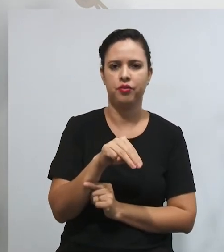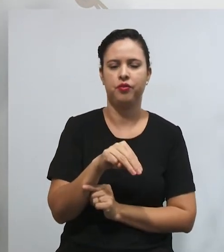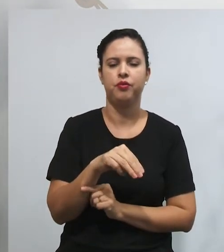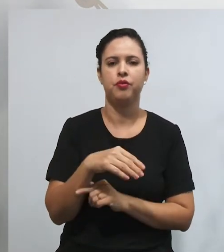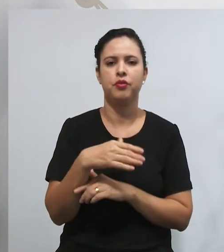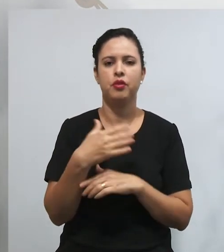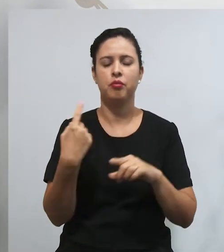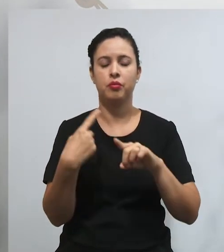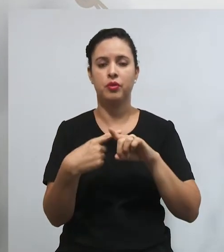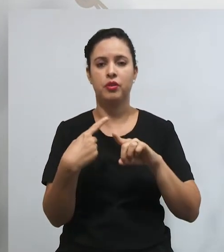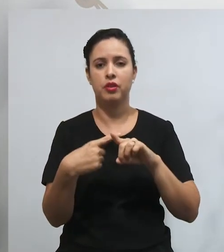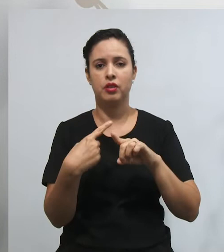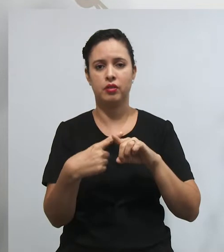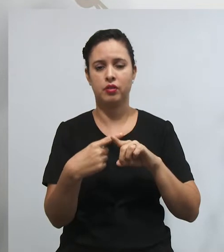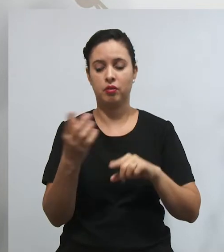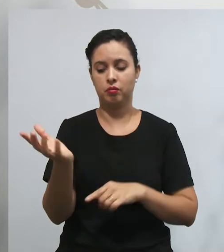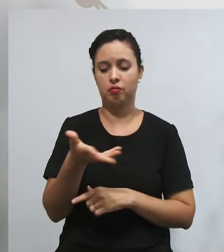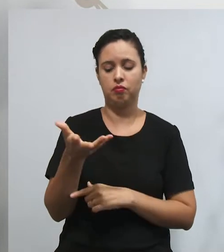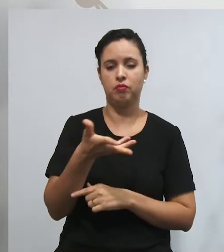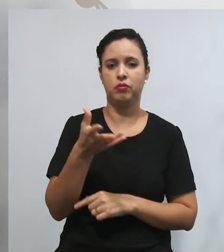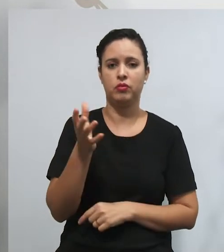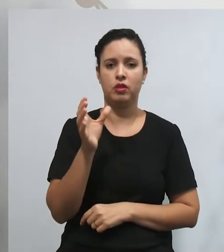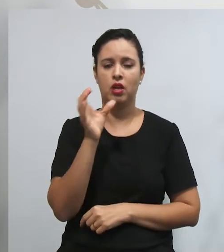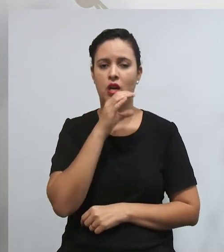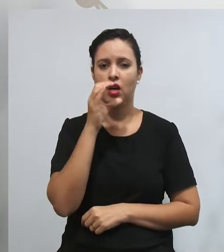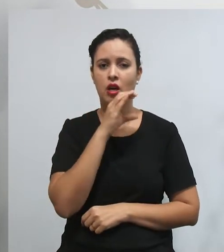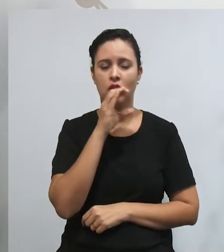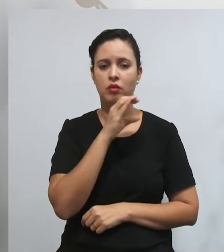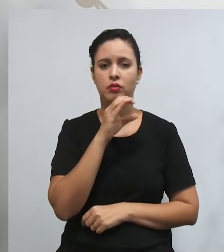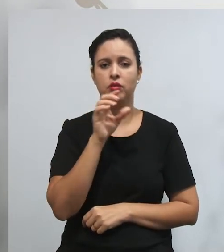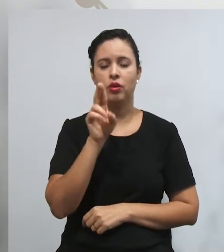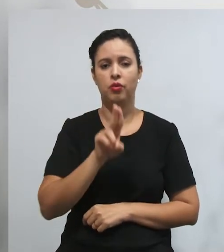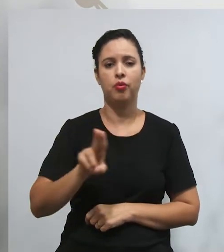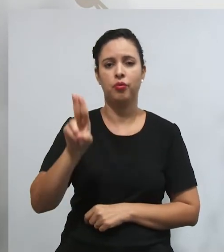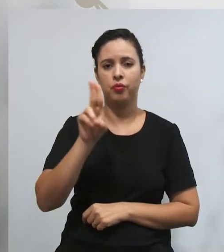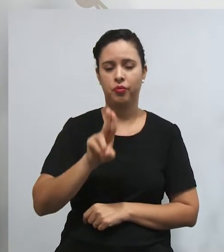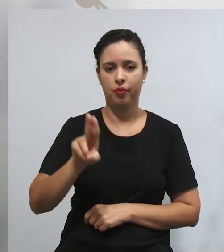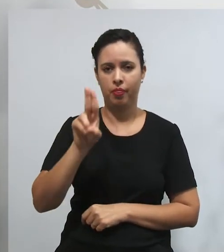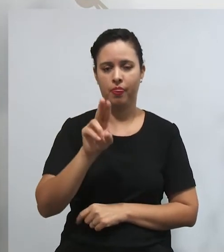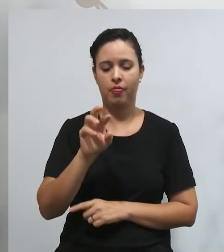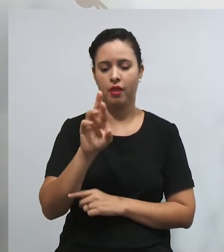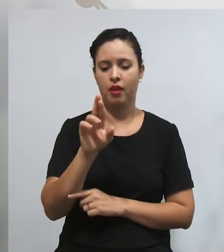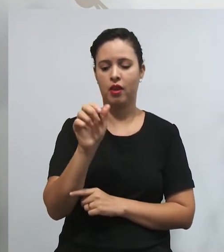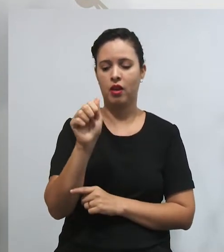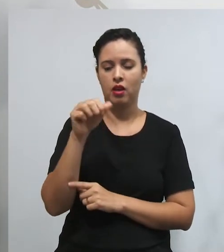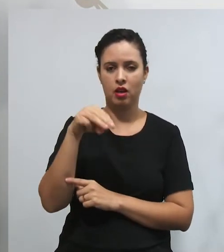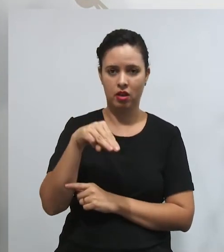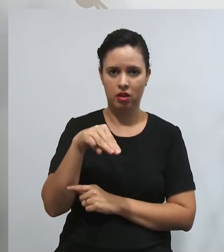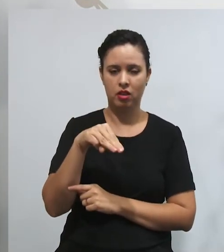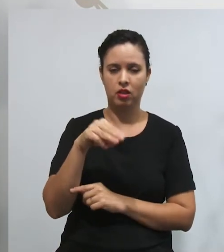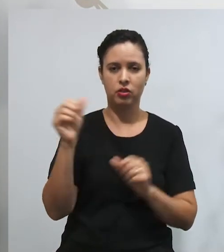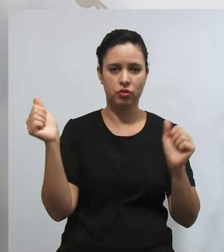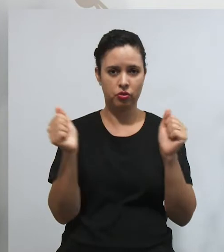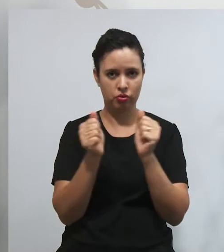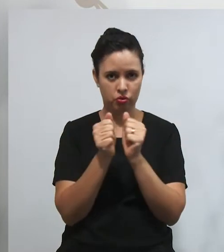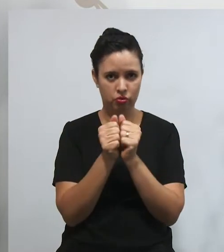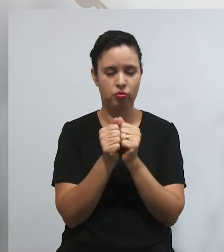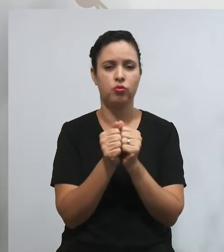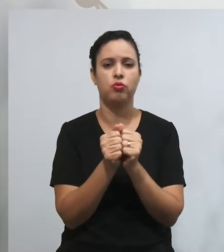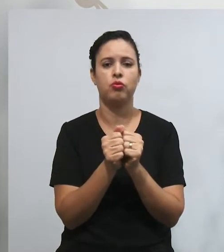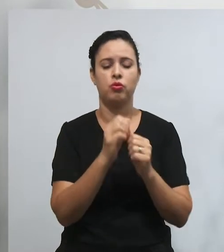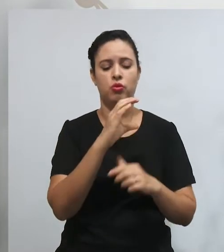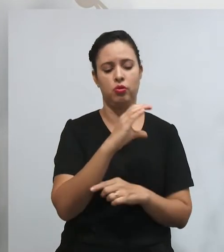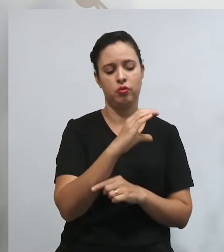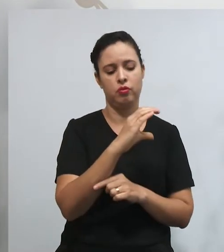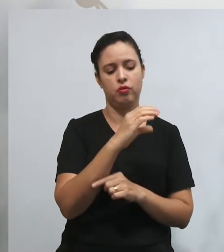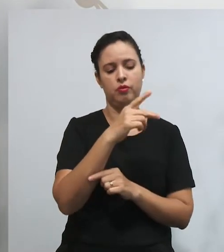né? Justamente porque ela precisa ser rápida e ela precisa estar funcionando, a memória RAM, né, ao lado do processador.